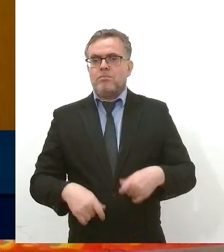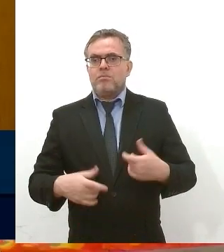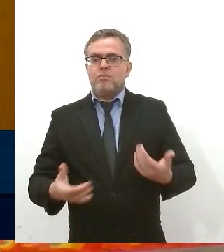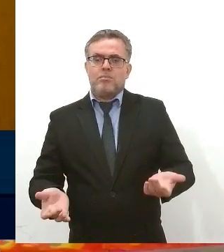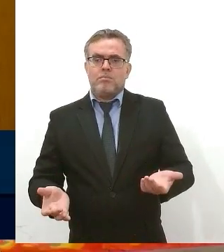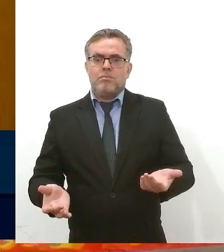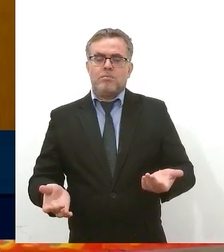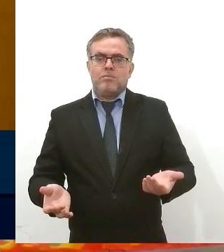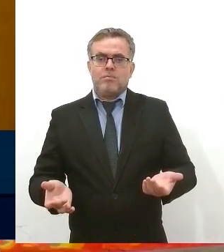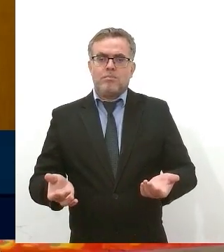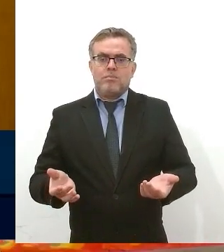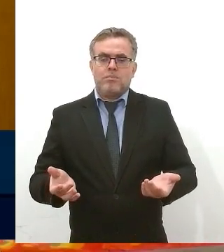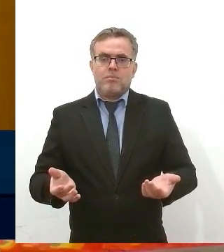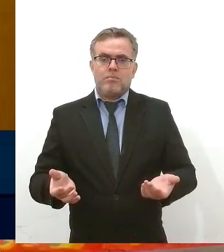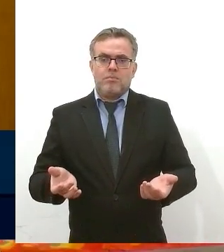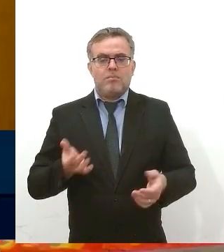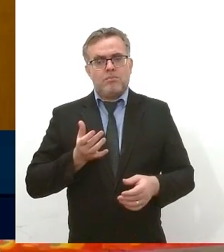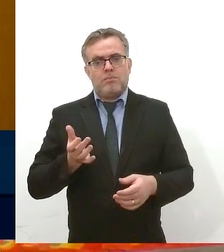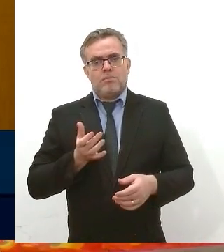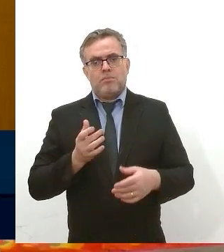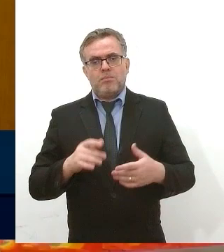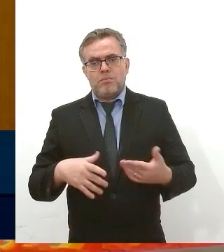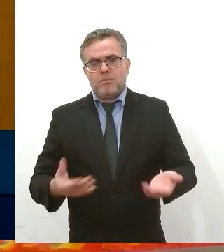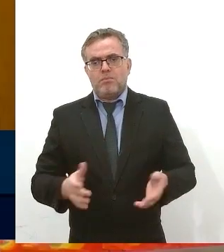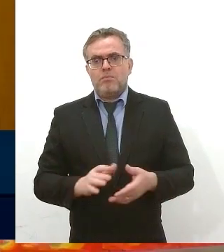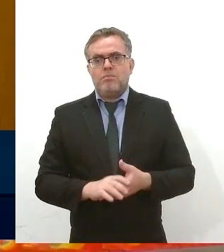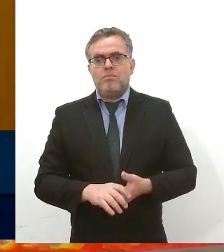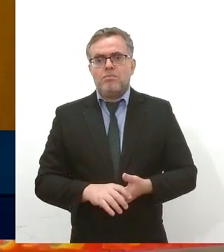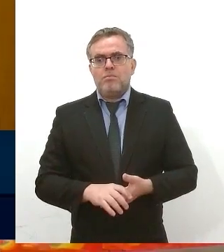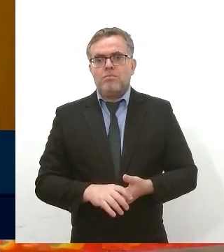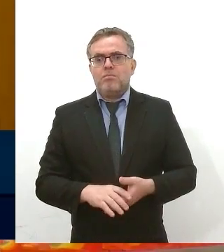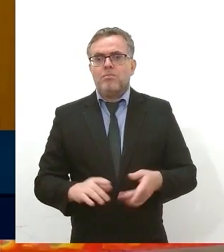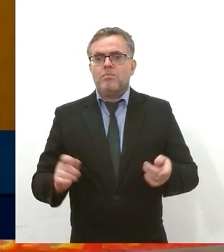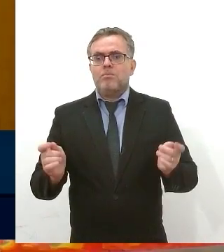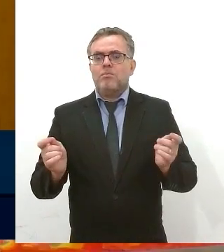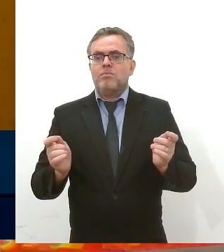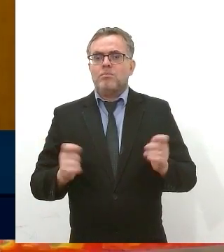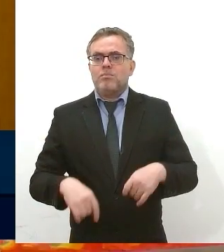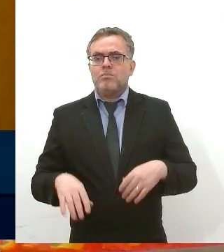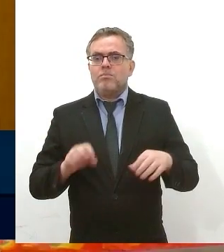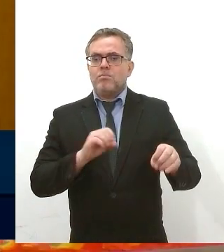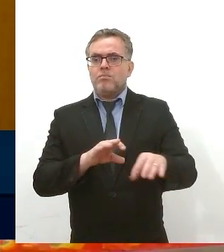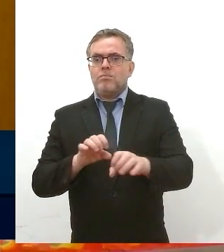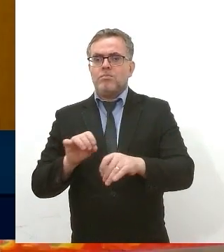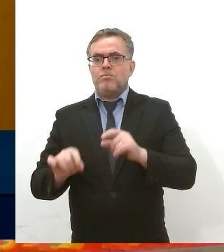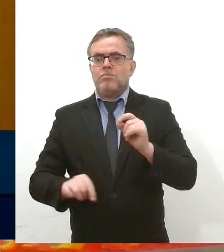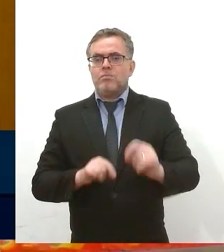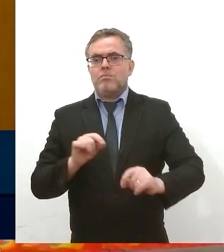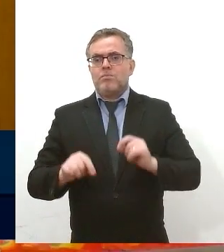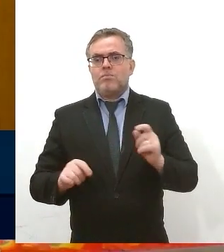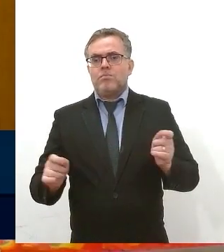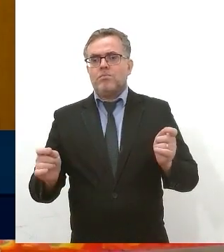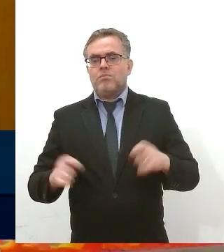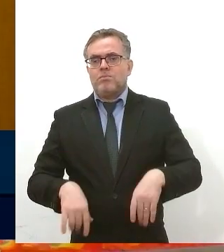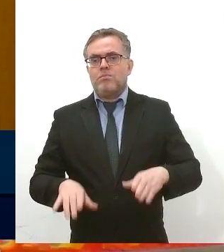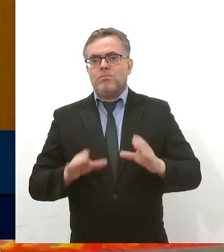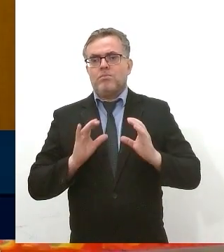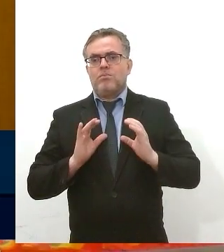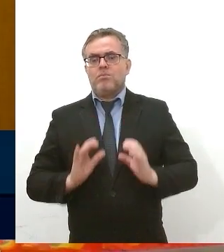deputado Luciano, tem na sua educação, né, comportamentos impositivos